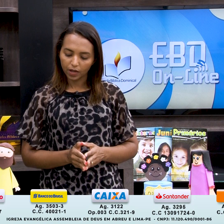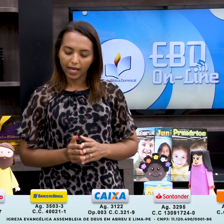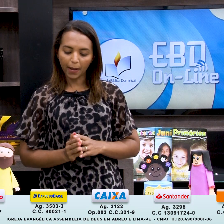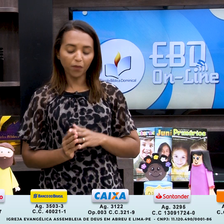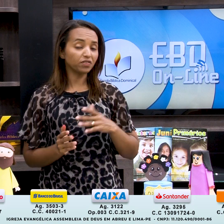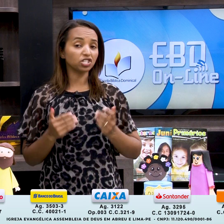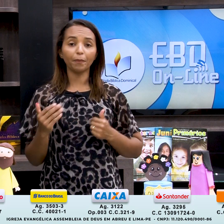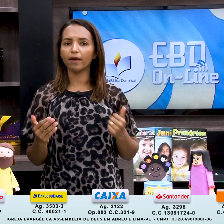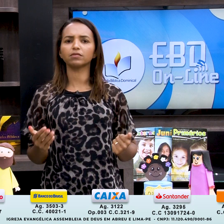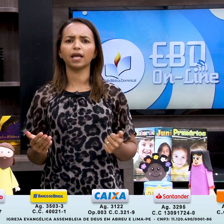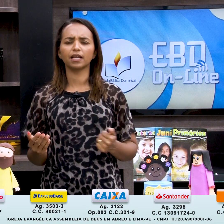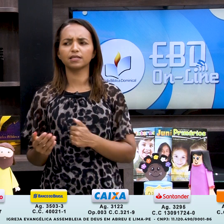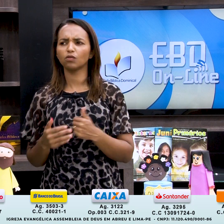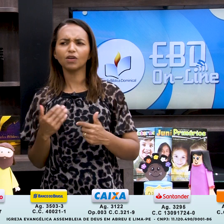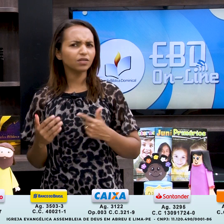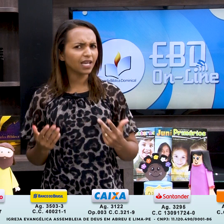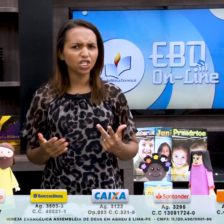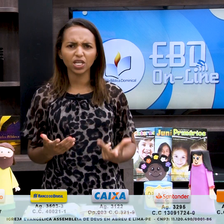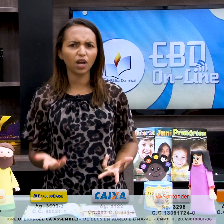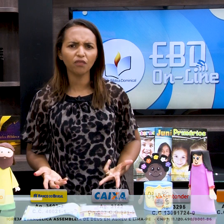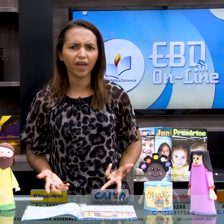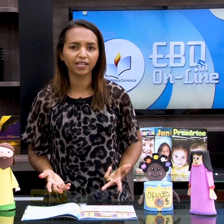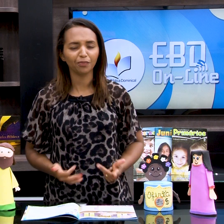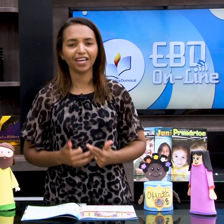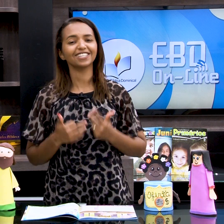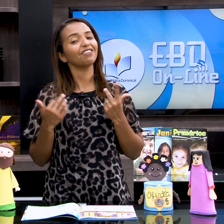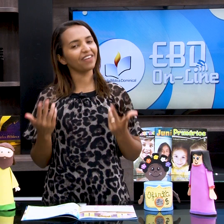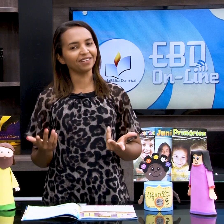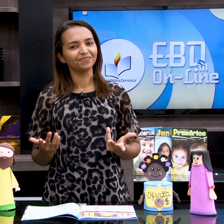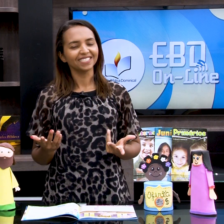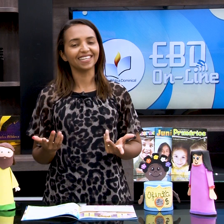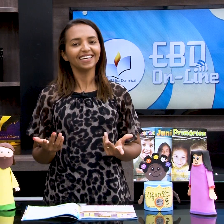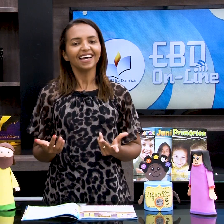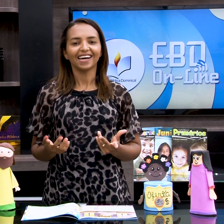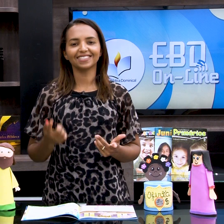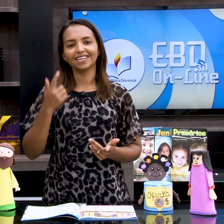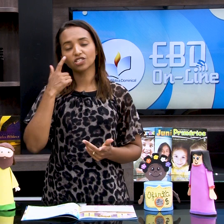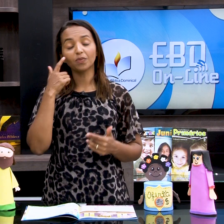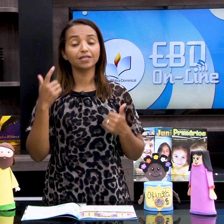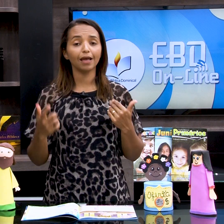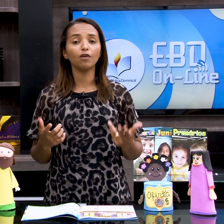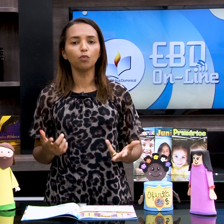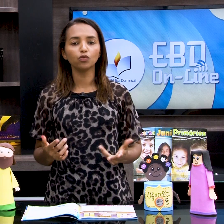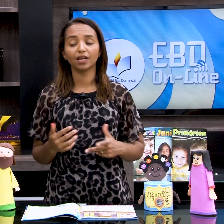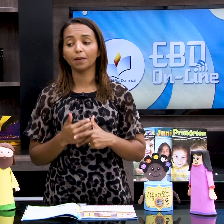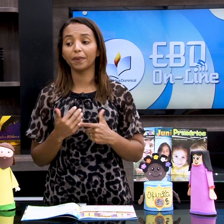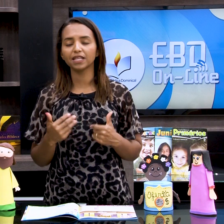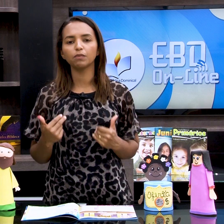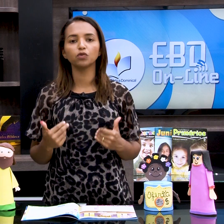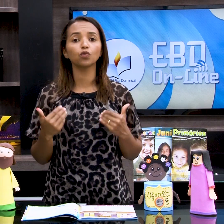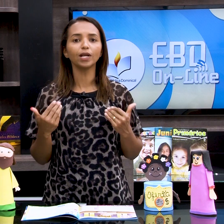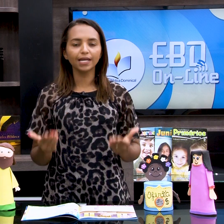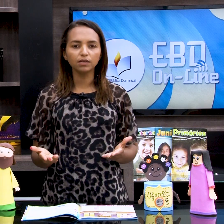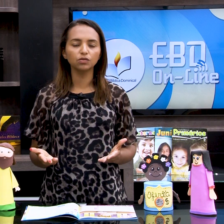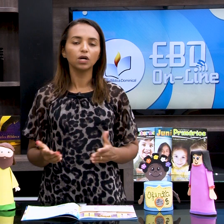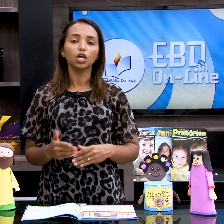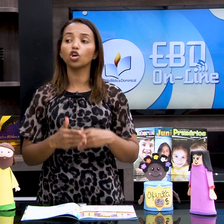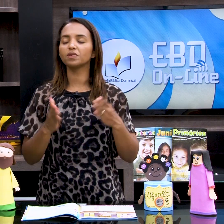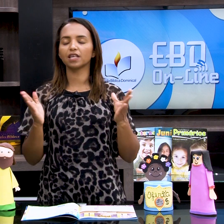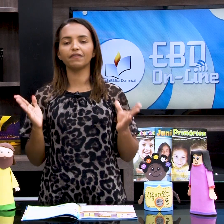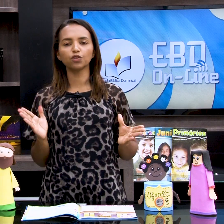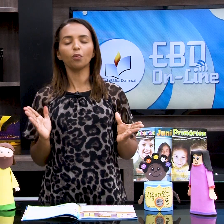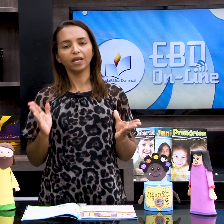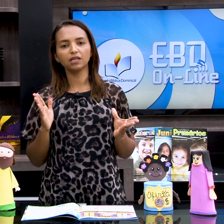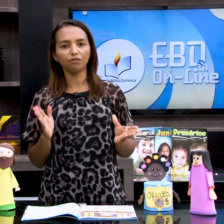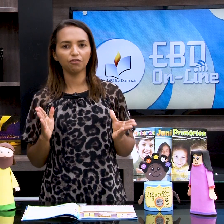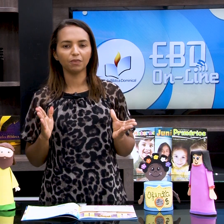início é bom você já perguntar a elas O que você acha que é oferta porque elas já vem né As crianças observam muito elas aprendem muito olhando e